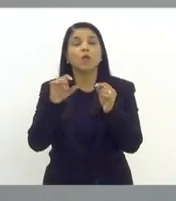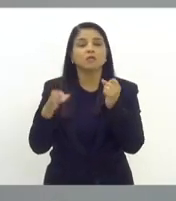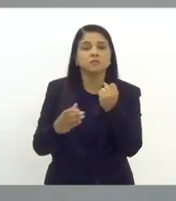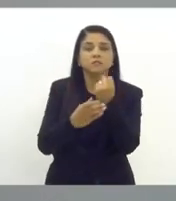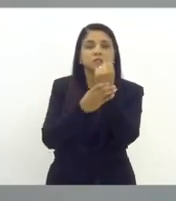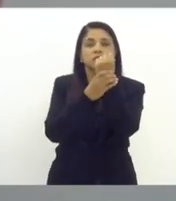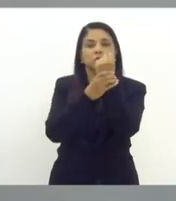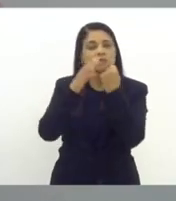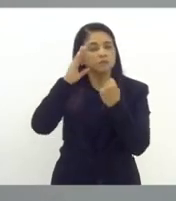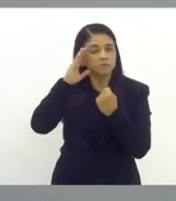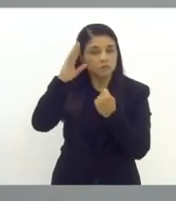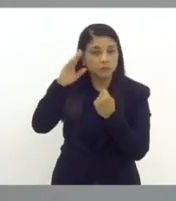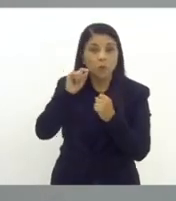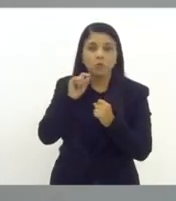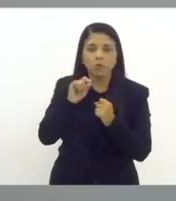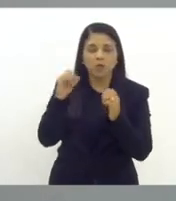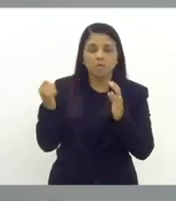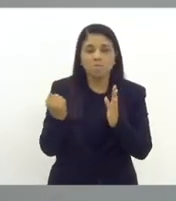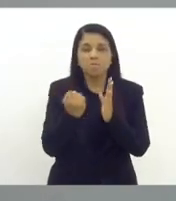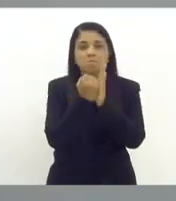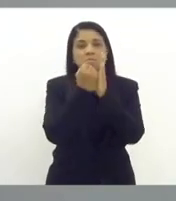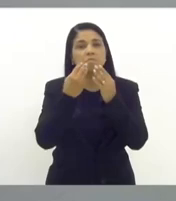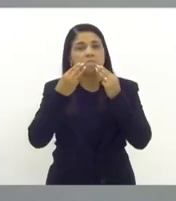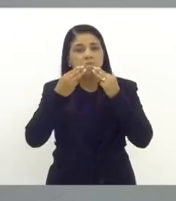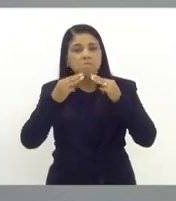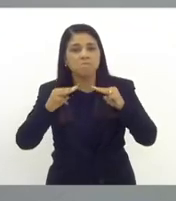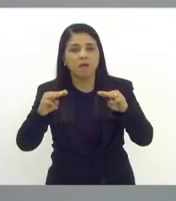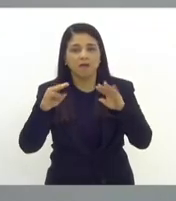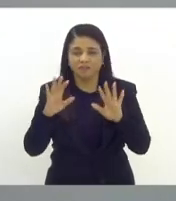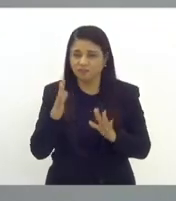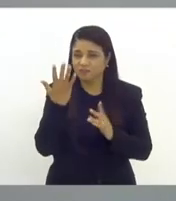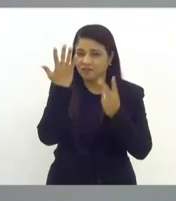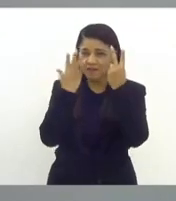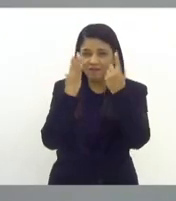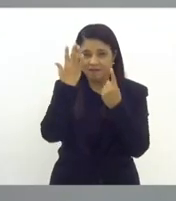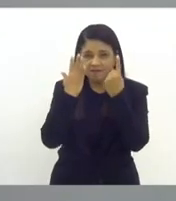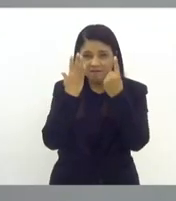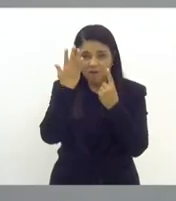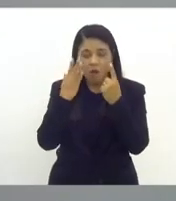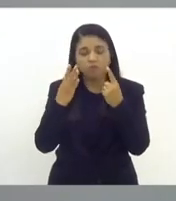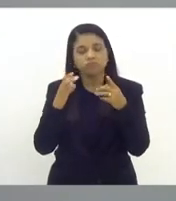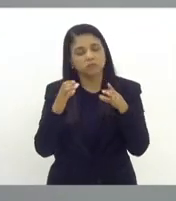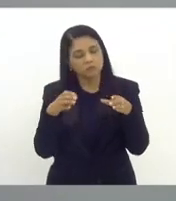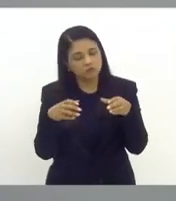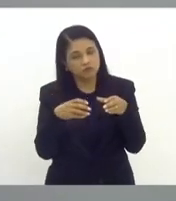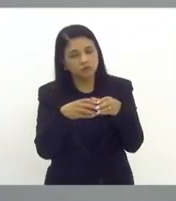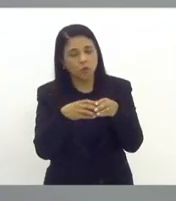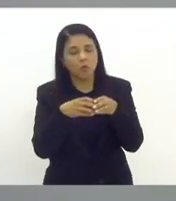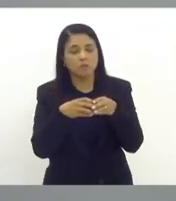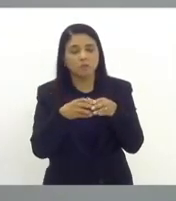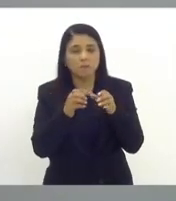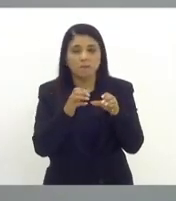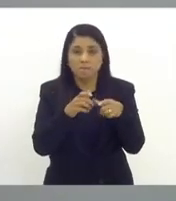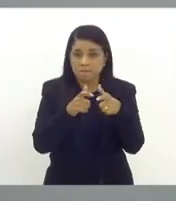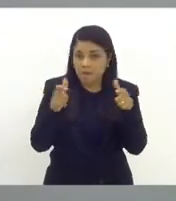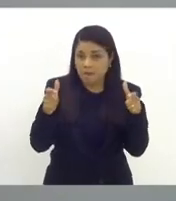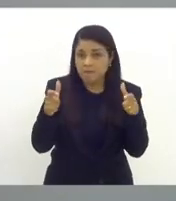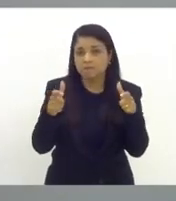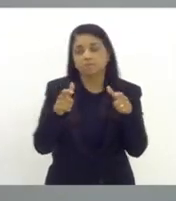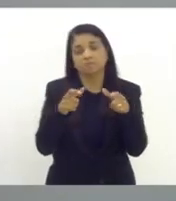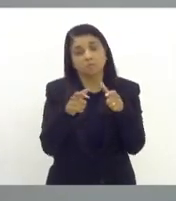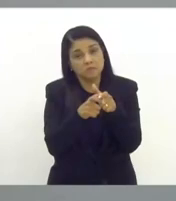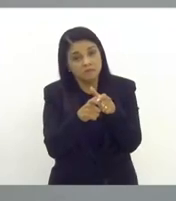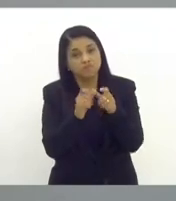tornou o carnaval de marketing né Nós temos os grandes blocos que tem que ter um tratamento diferenciado então isso já tá anotado aqui